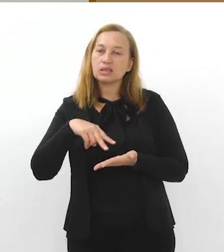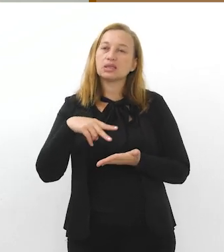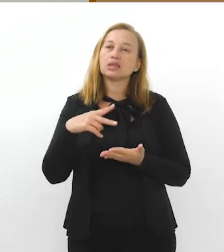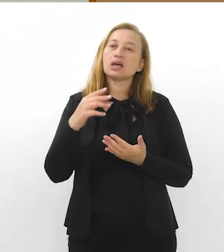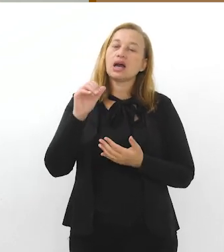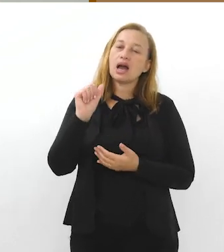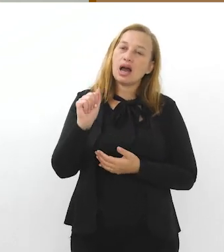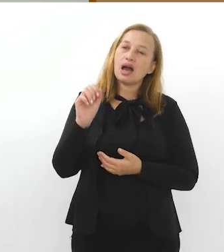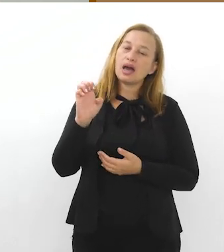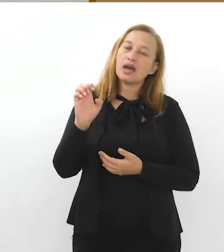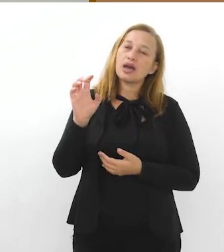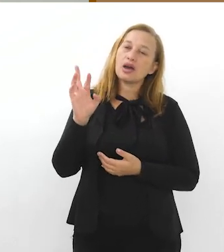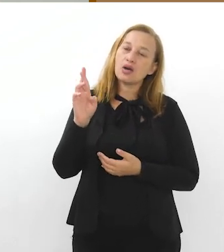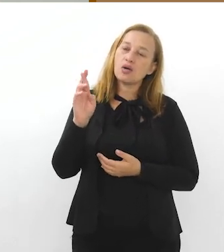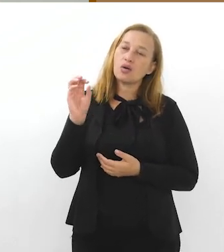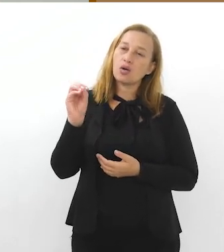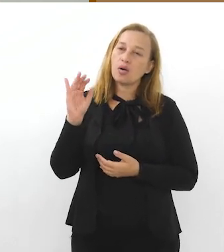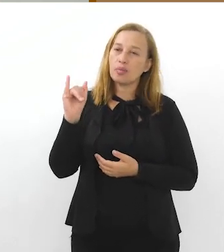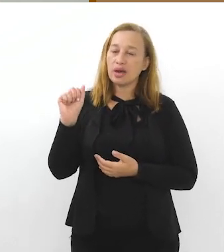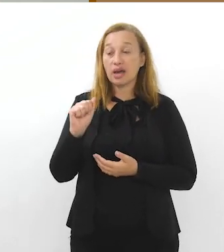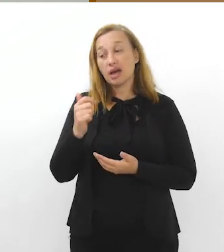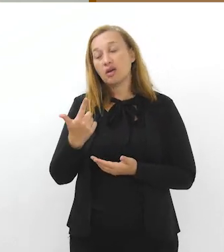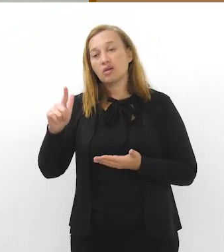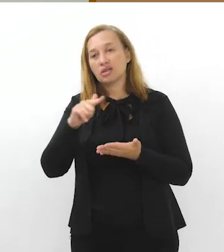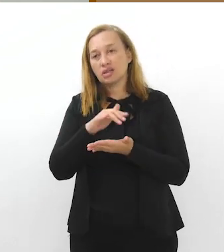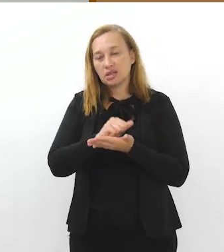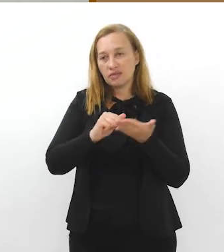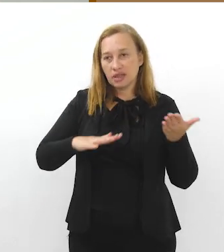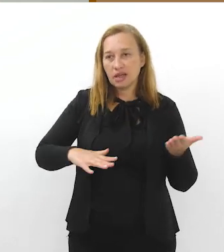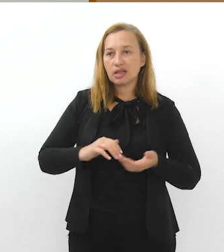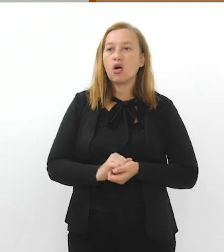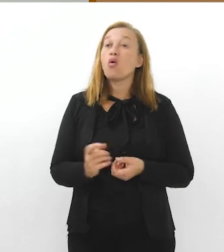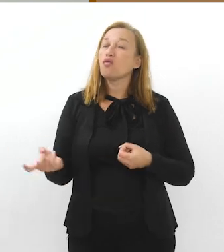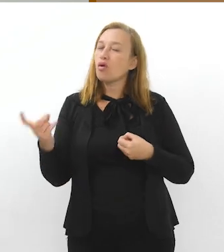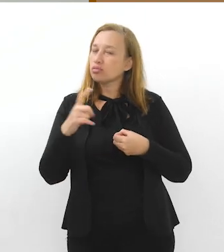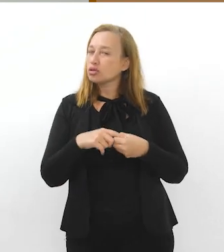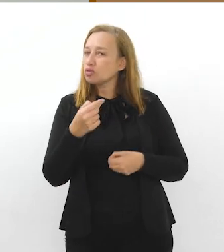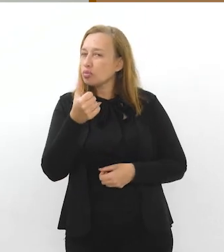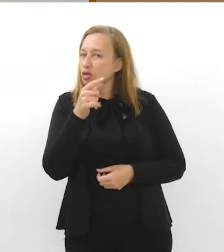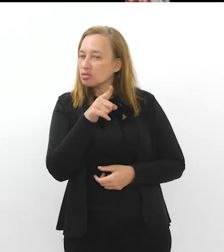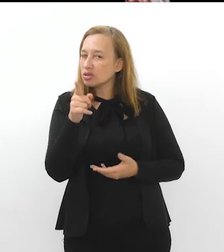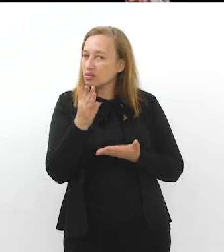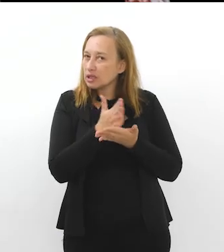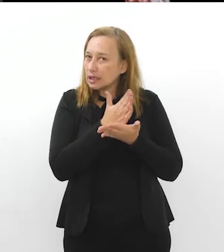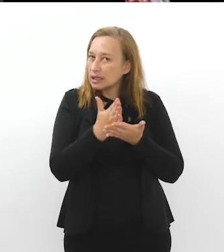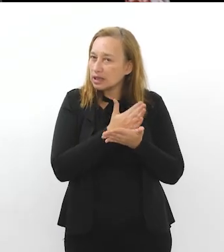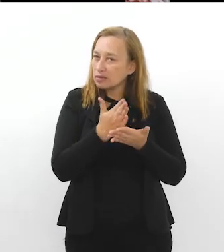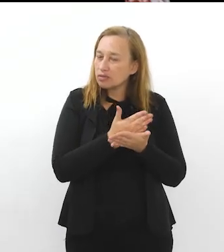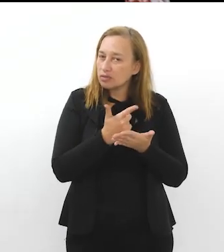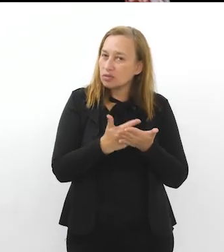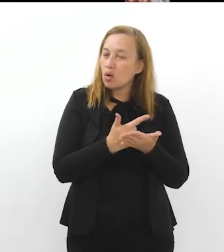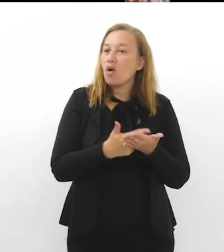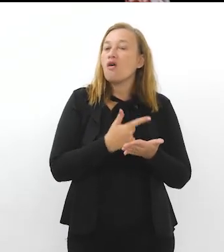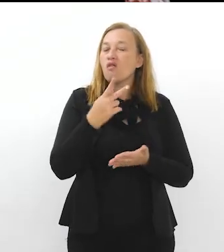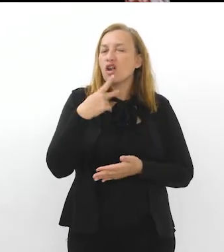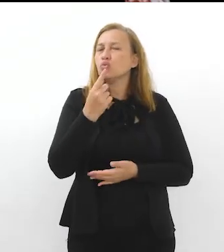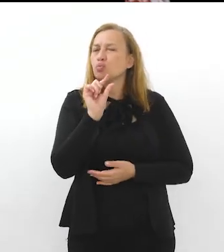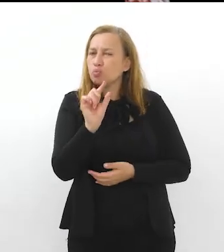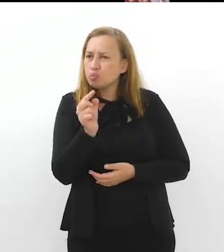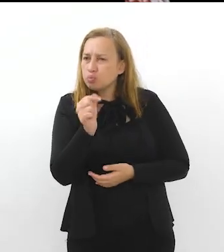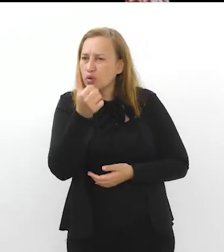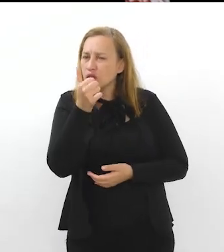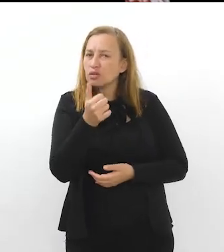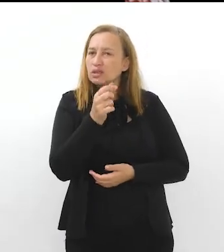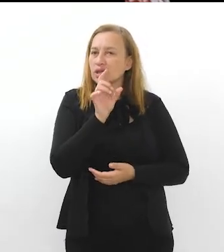dança, e aeróbicos e todo tipo de atividade. Voltando um pouquinho aos seus livros, né? Eu queria que